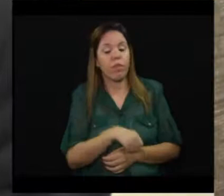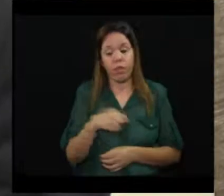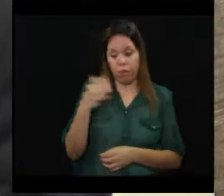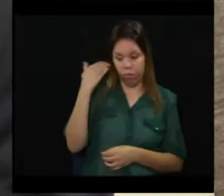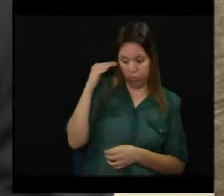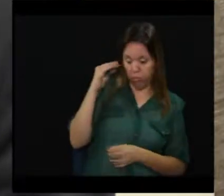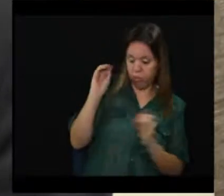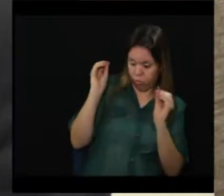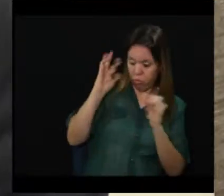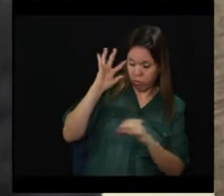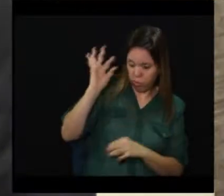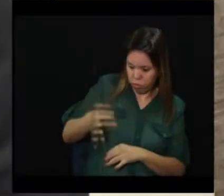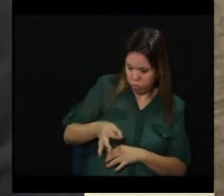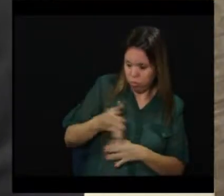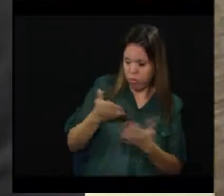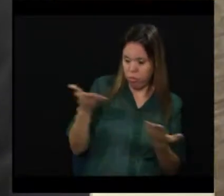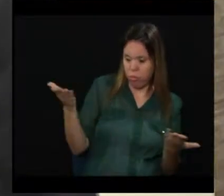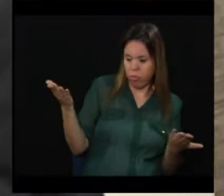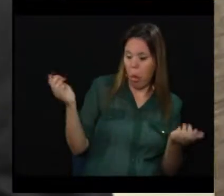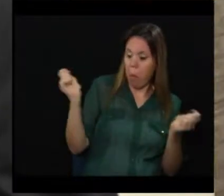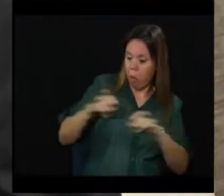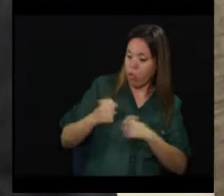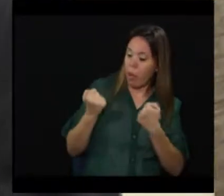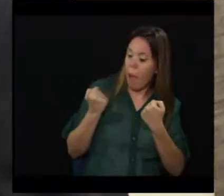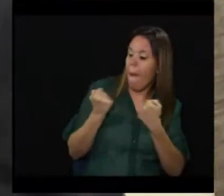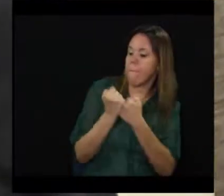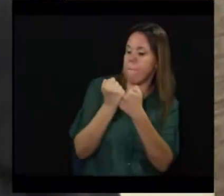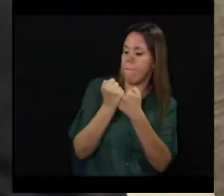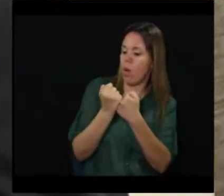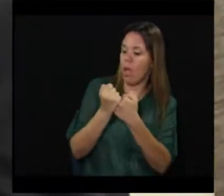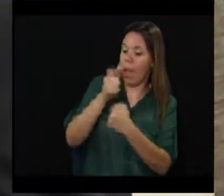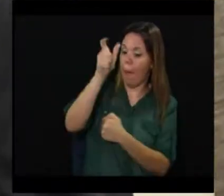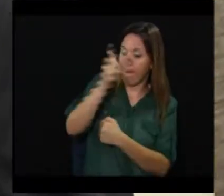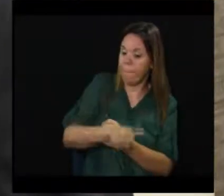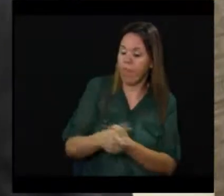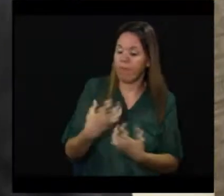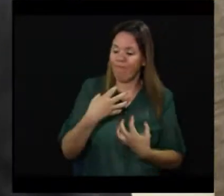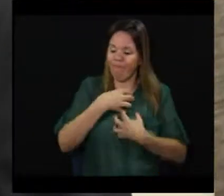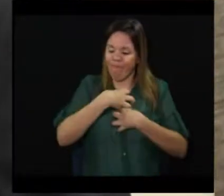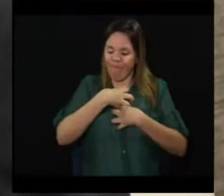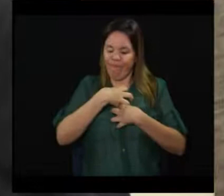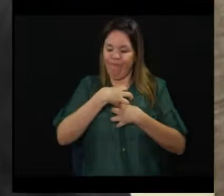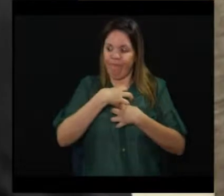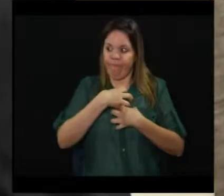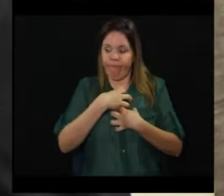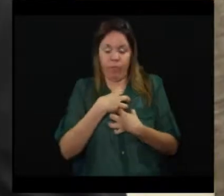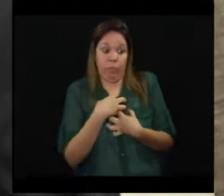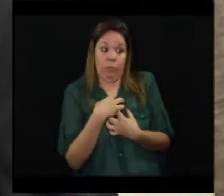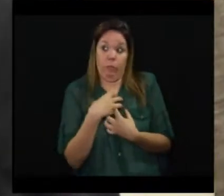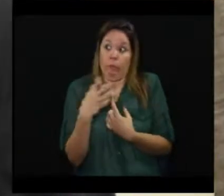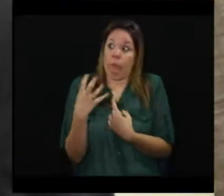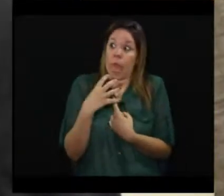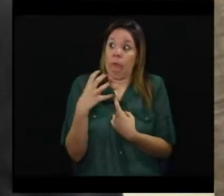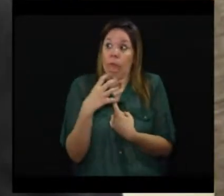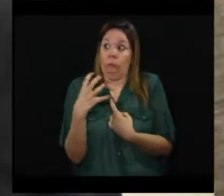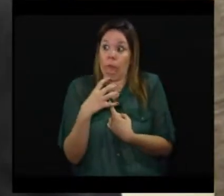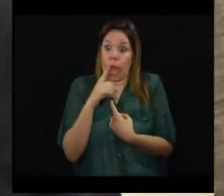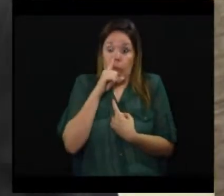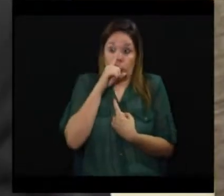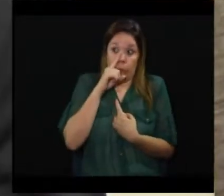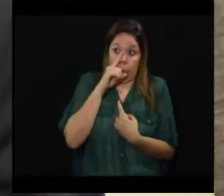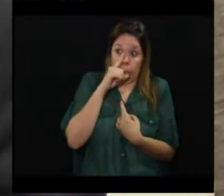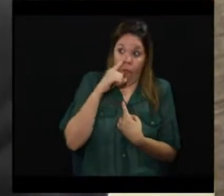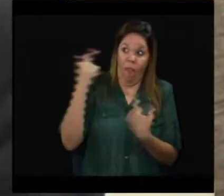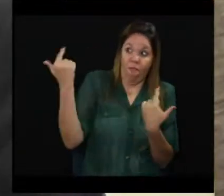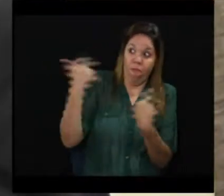entender, ele pode inclusive apoiar a pessoa, porque ela pode se sentir ameaçada, ela pode ficar com medo, e alguém